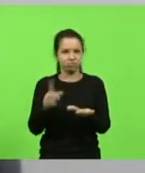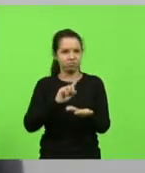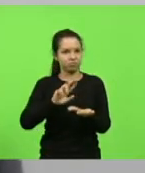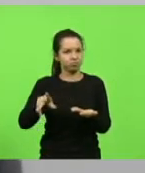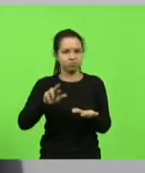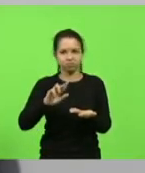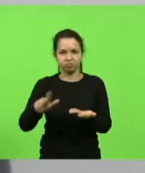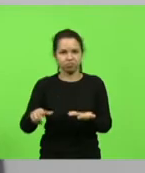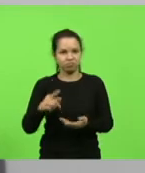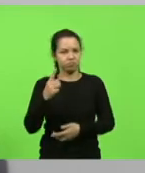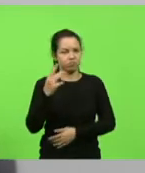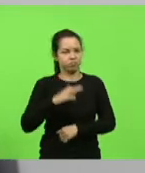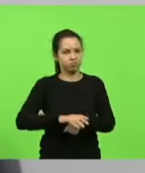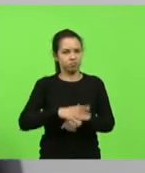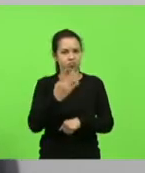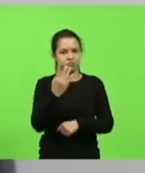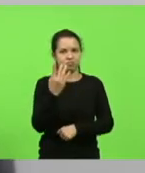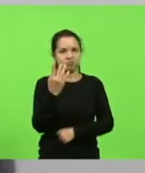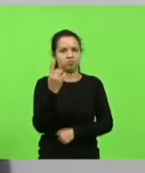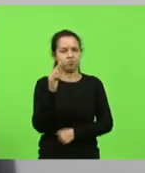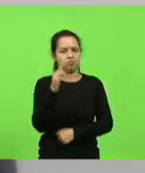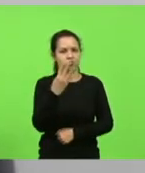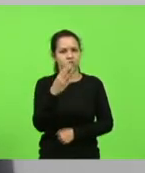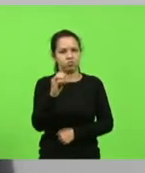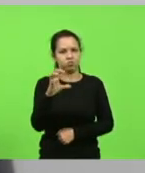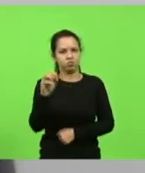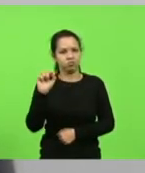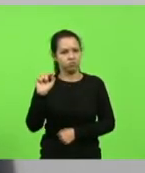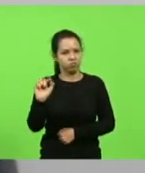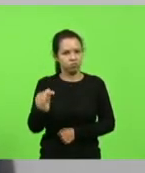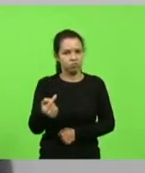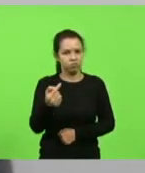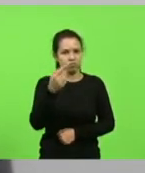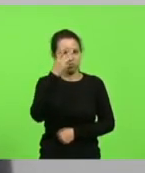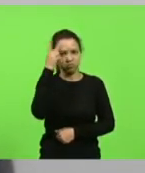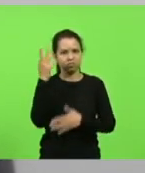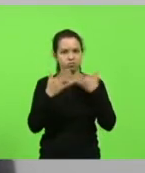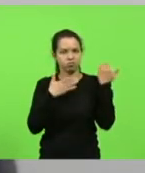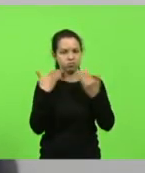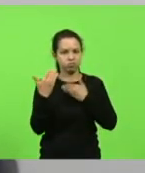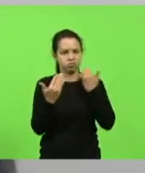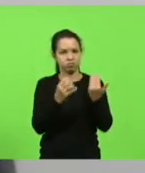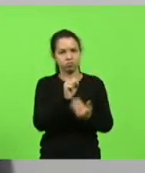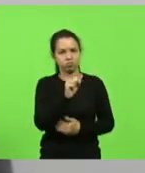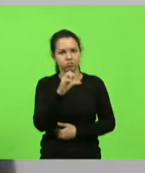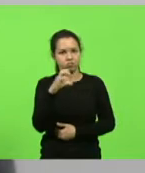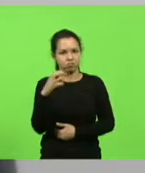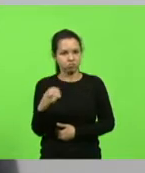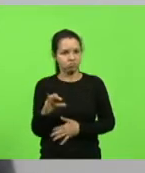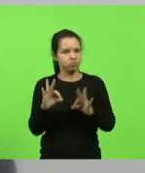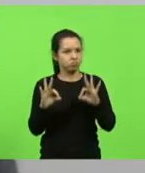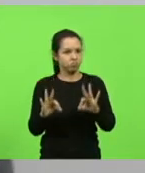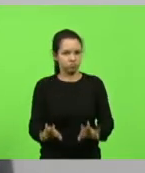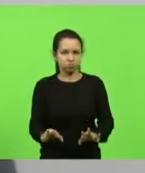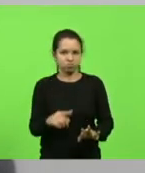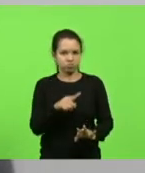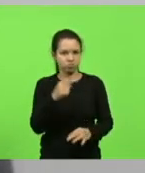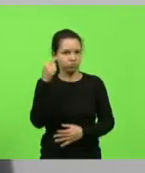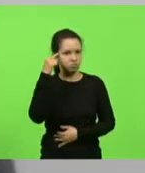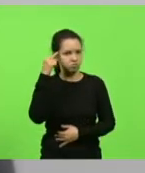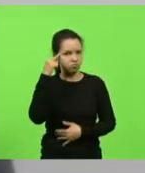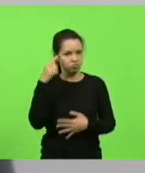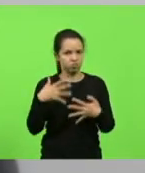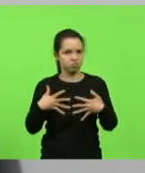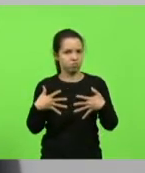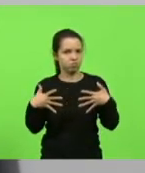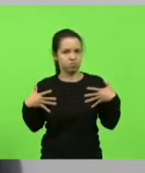de 400 mil vítimas de Santa Catarina, seus familiares, certamente não estão pensando em